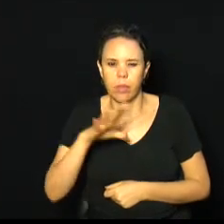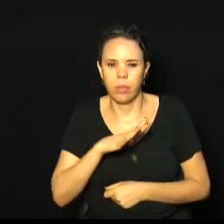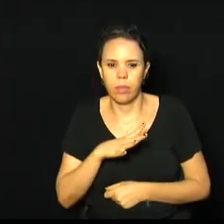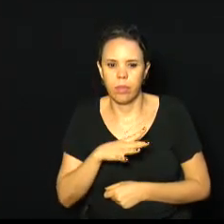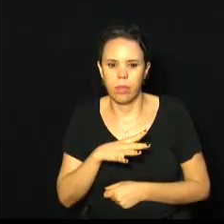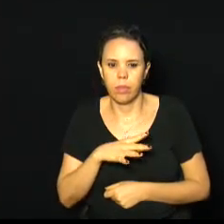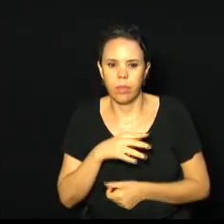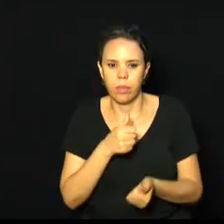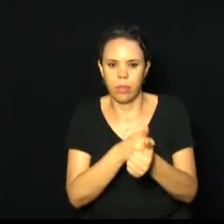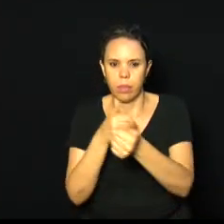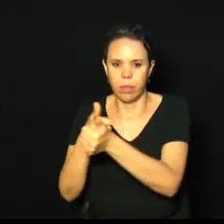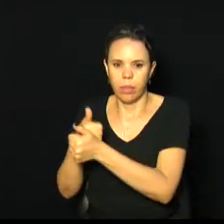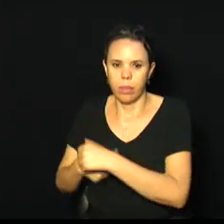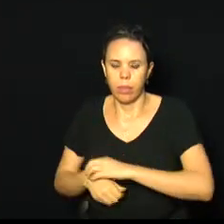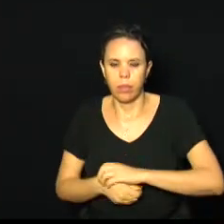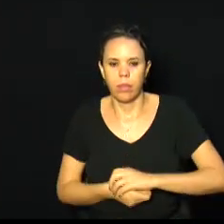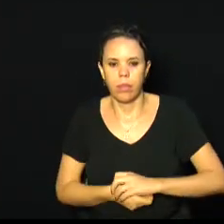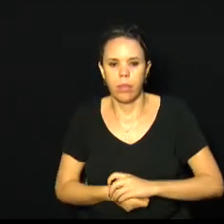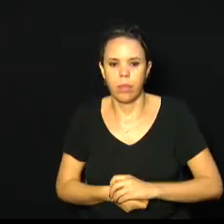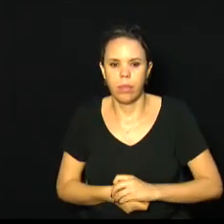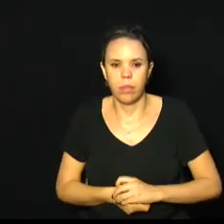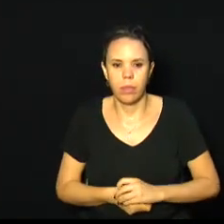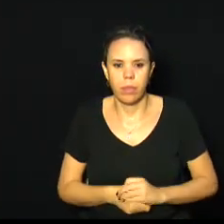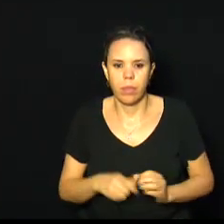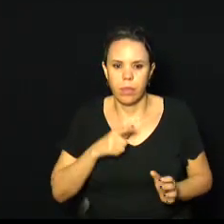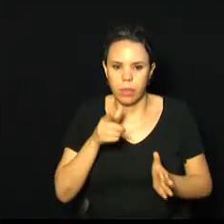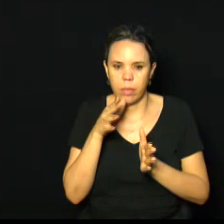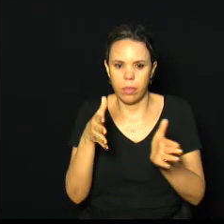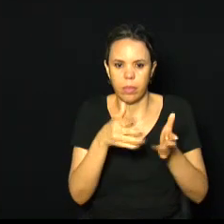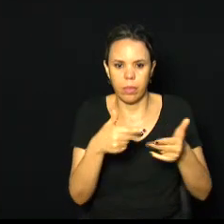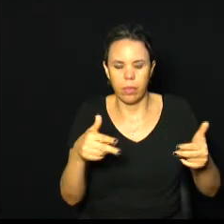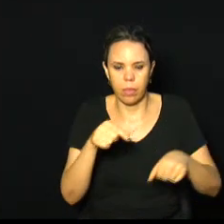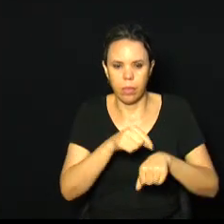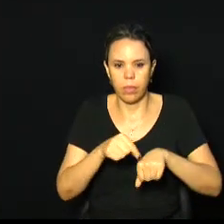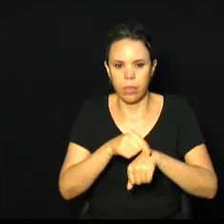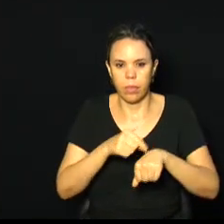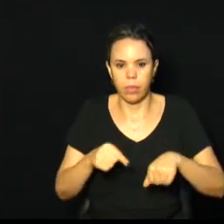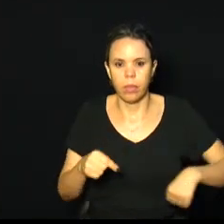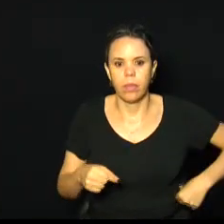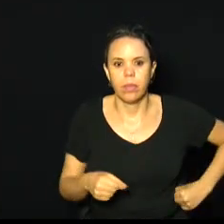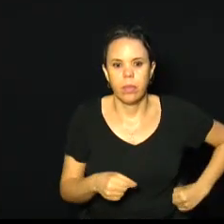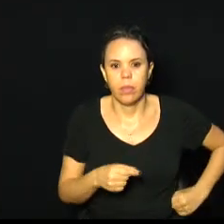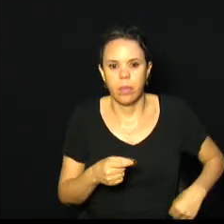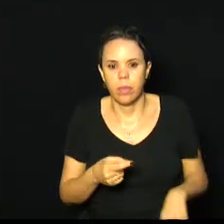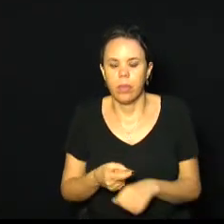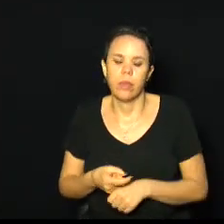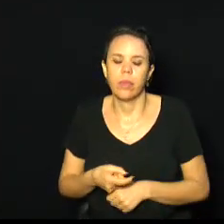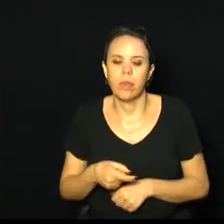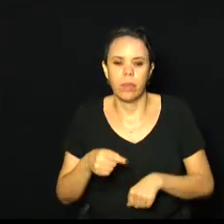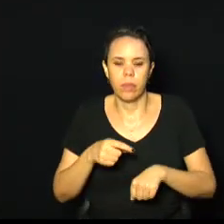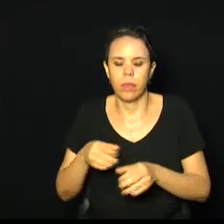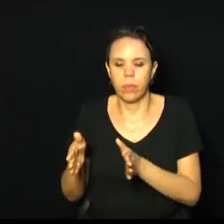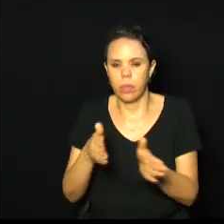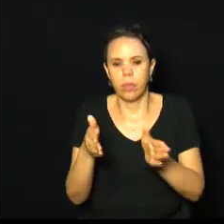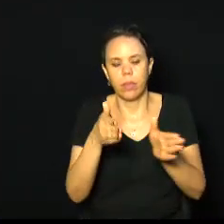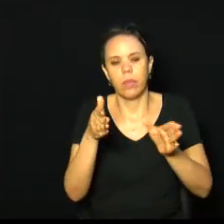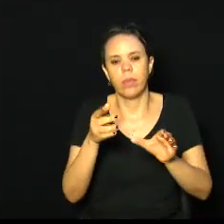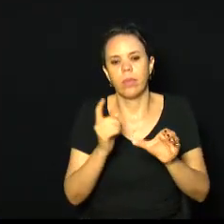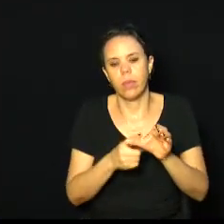nosso redor, as cidades que têm, né, o Rio Atibaia, o Rio Capivari, que pega a região de